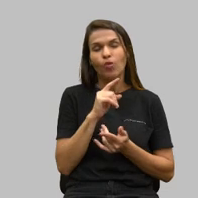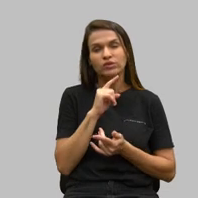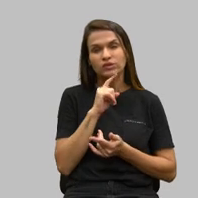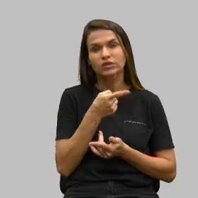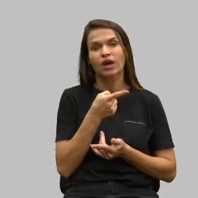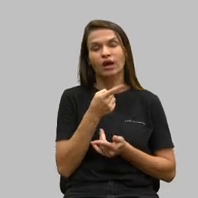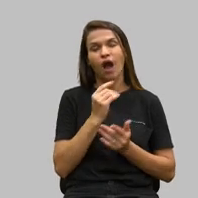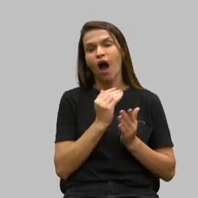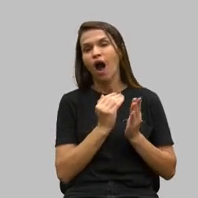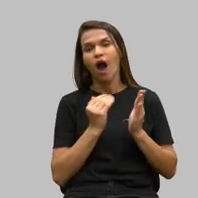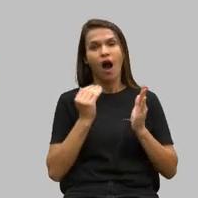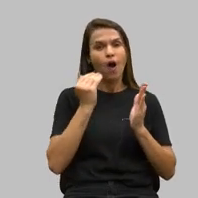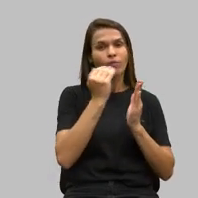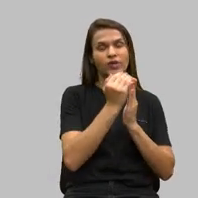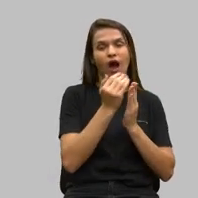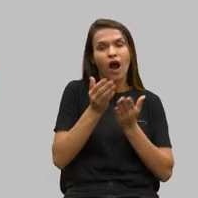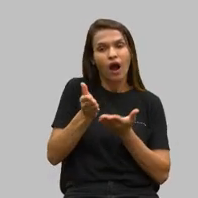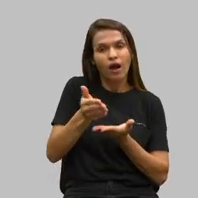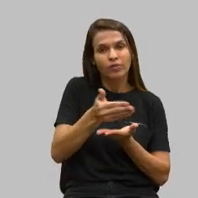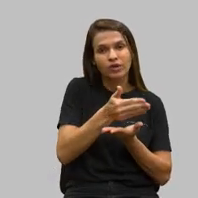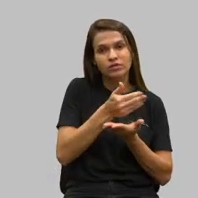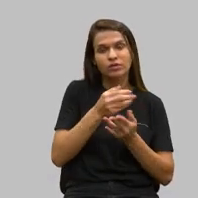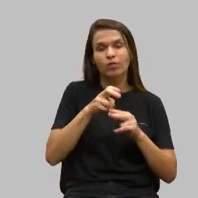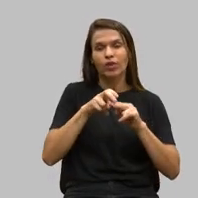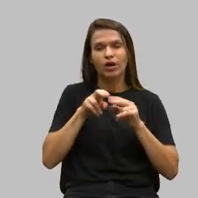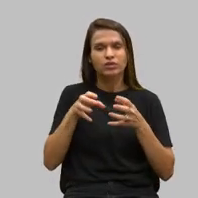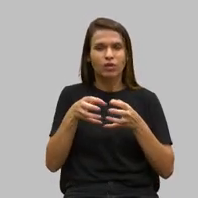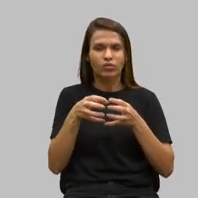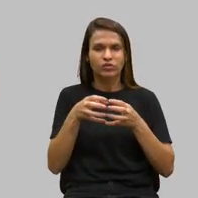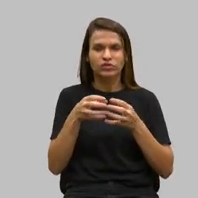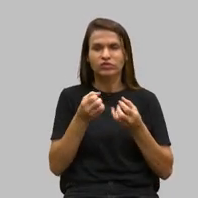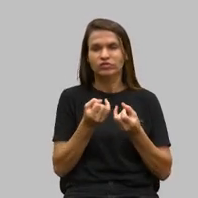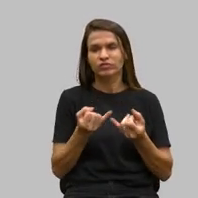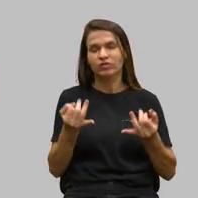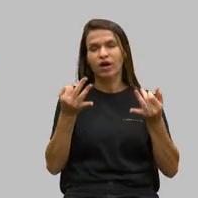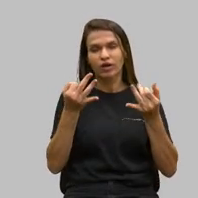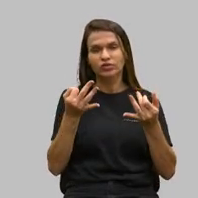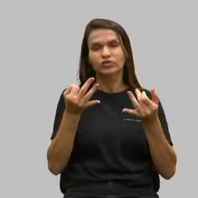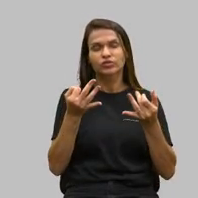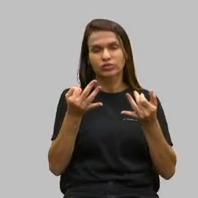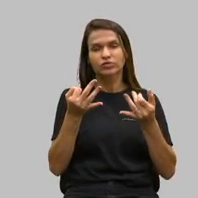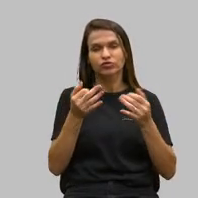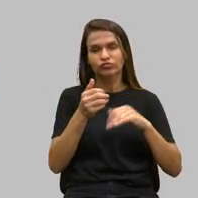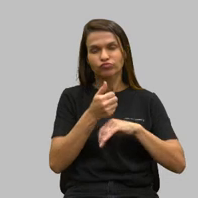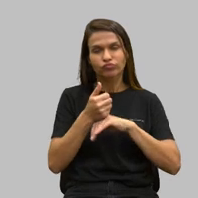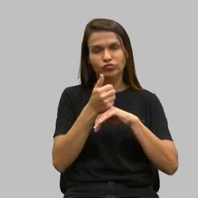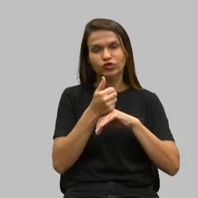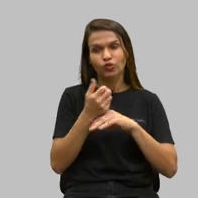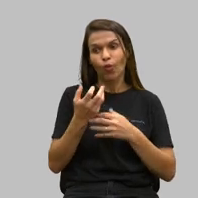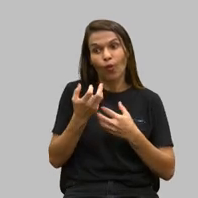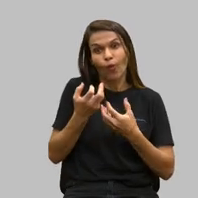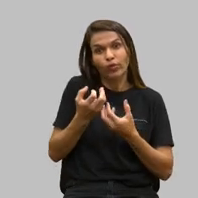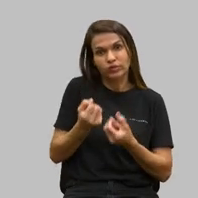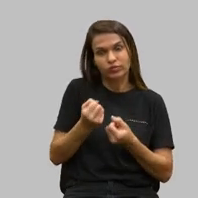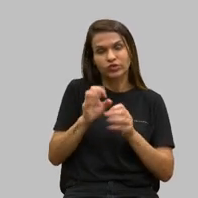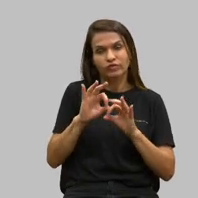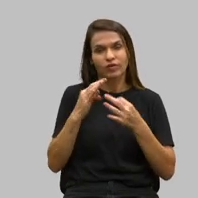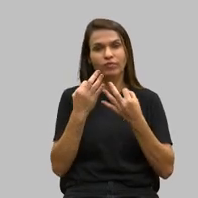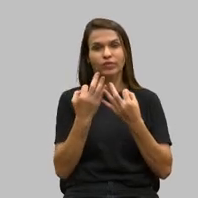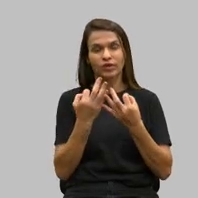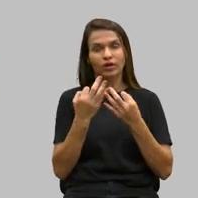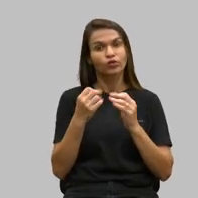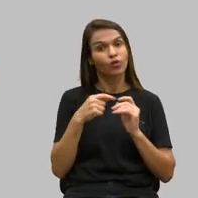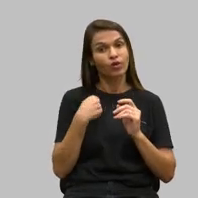aumentar a captação, porque é uma equipe multidisciplinar de convencimento dos familiares. Então, dessa maneira, a tem uma